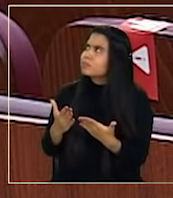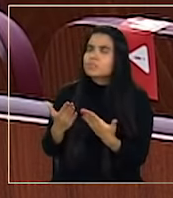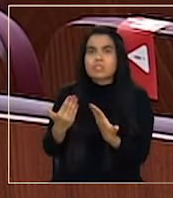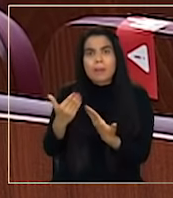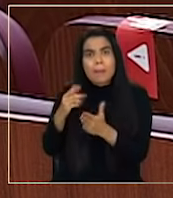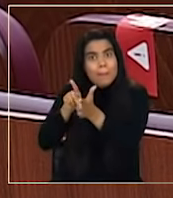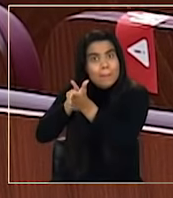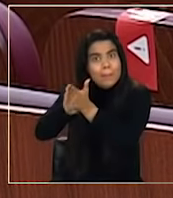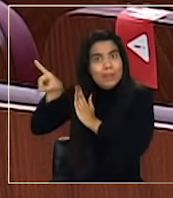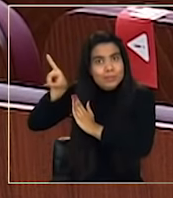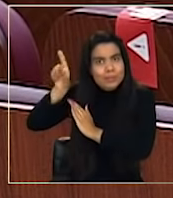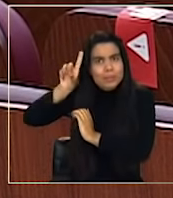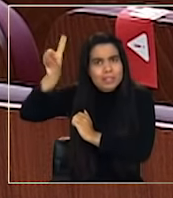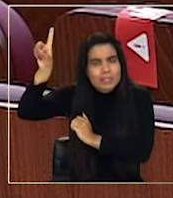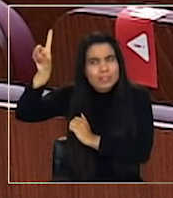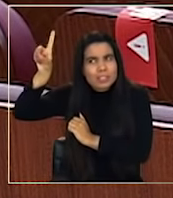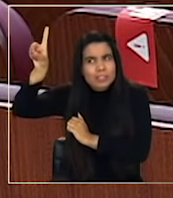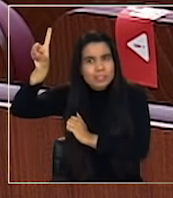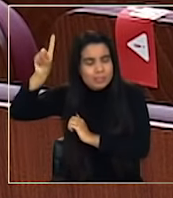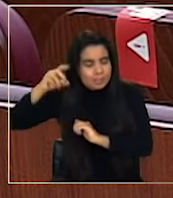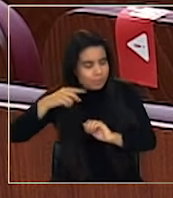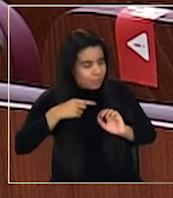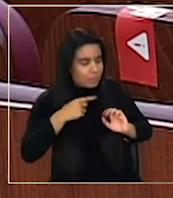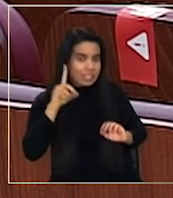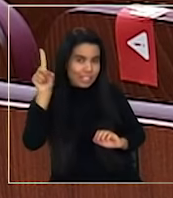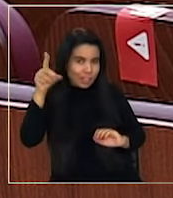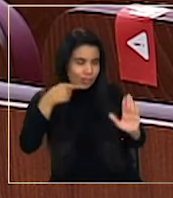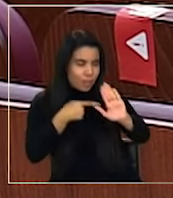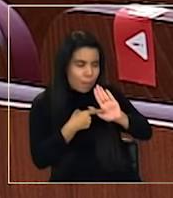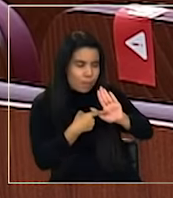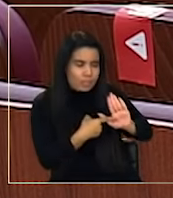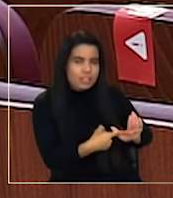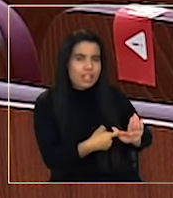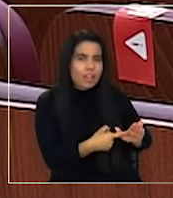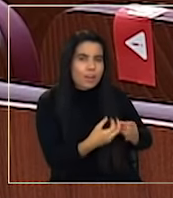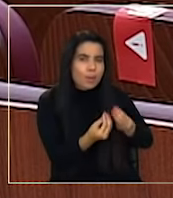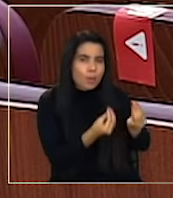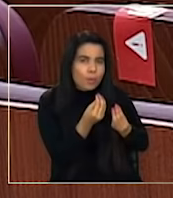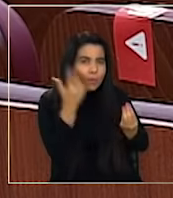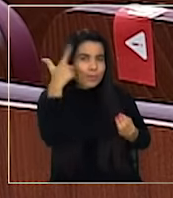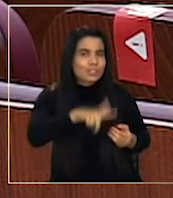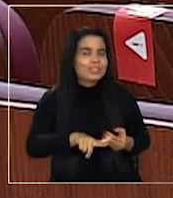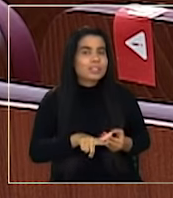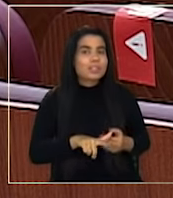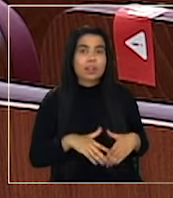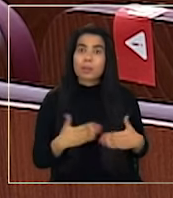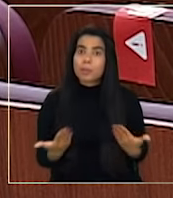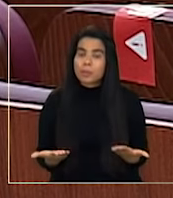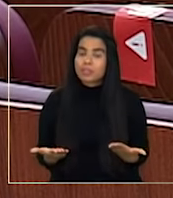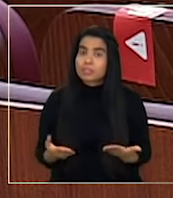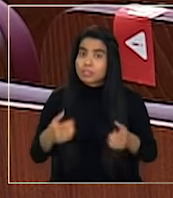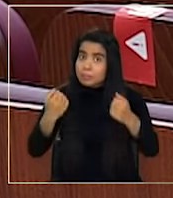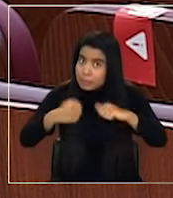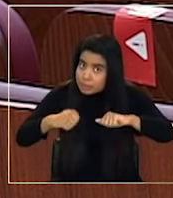dificuldades. Deus vai te mostrar. E aí, você tem que colocar as mãos à